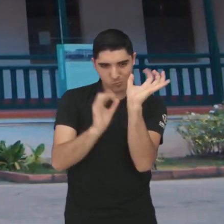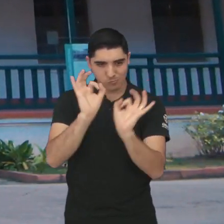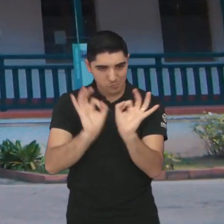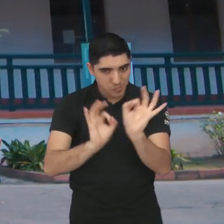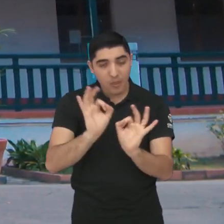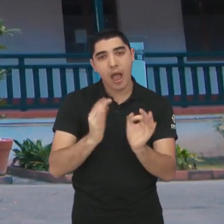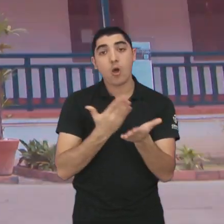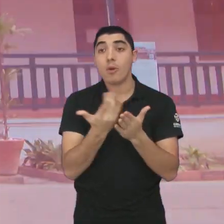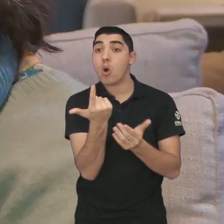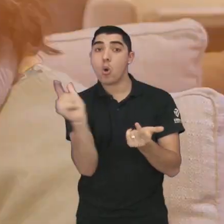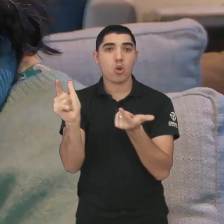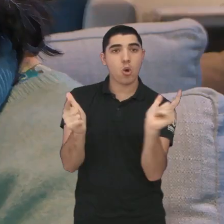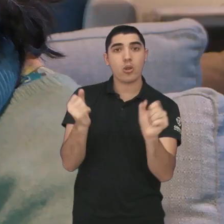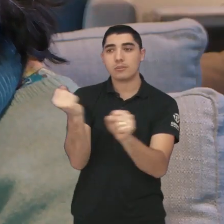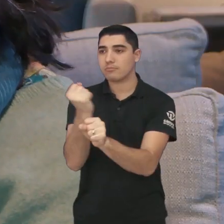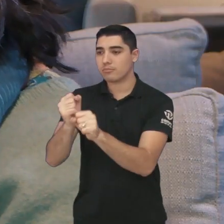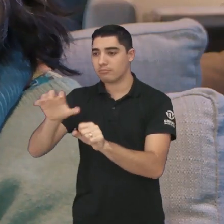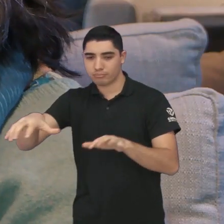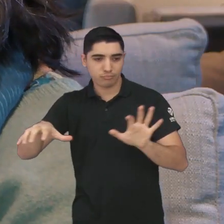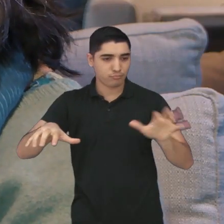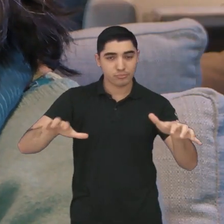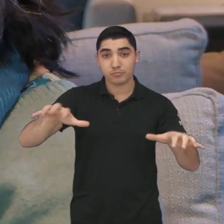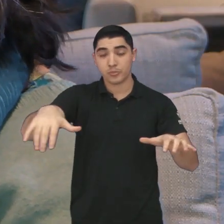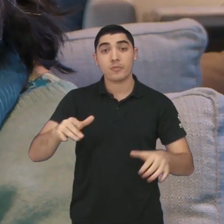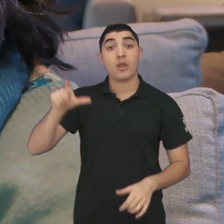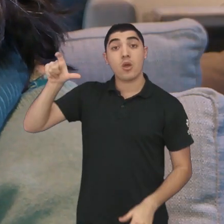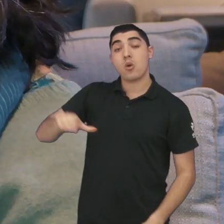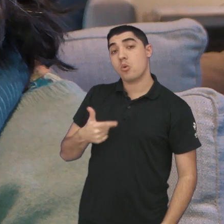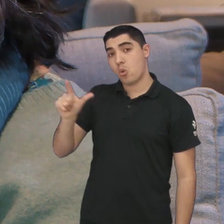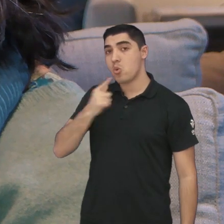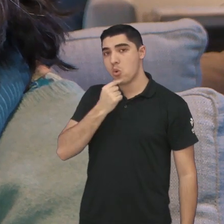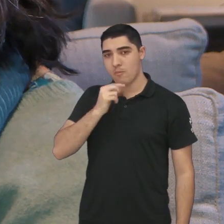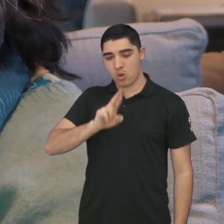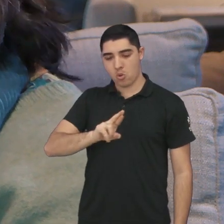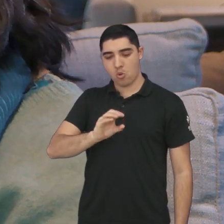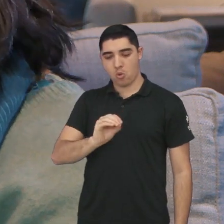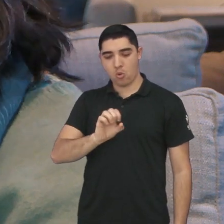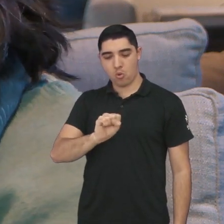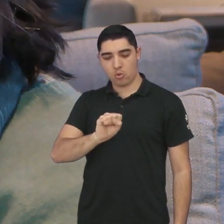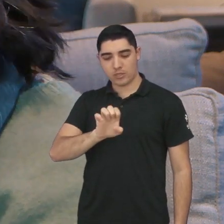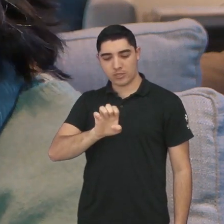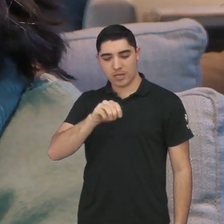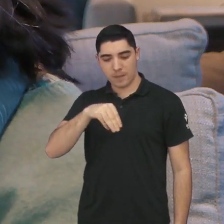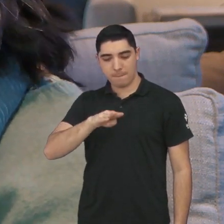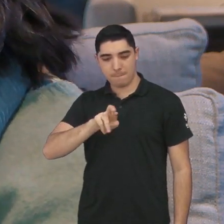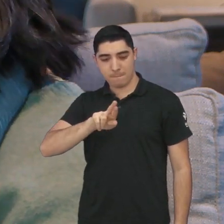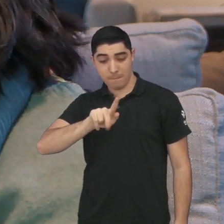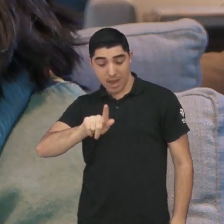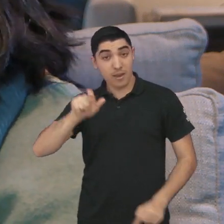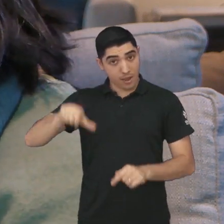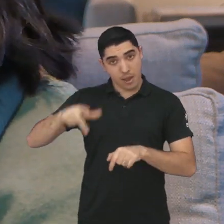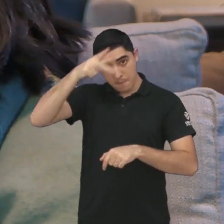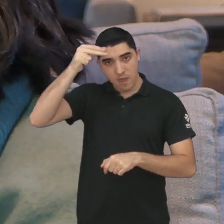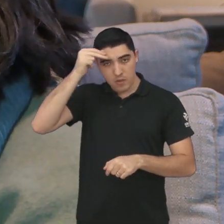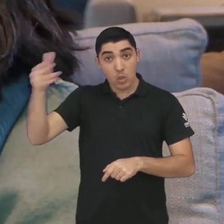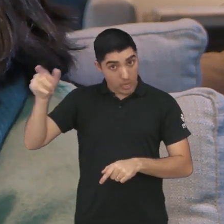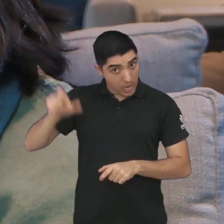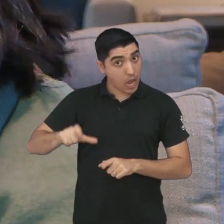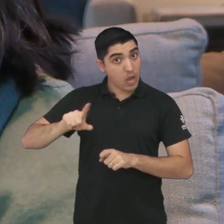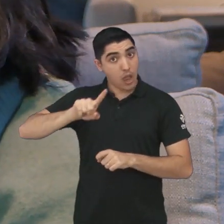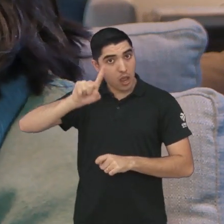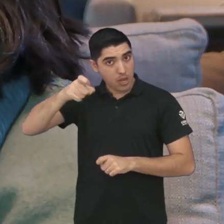arejados. É uma outra concepção de estabelecimento de saúde, uma outra concepção de saúde. Então isso muda, né? E a partir